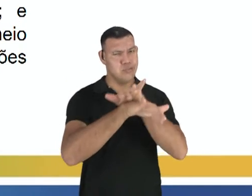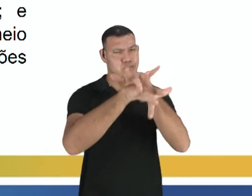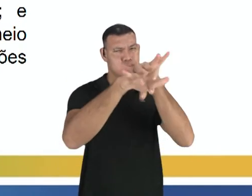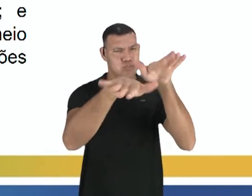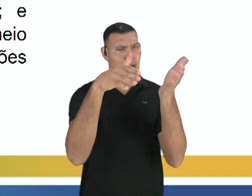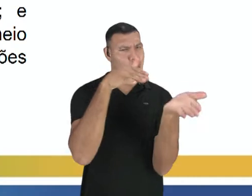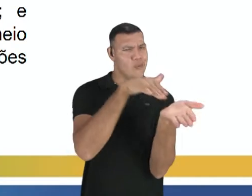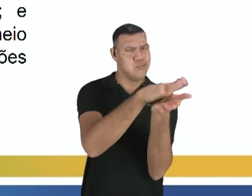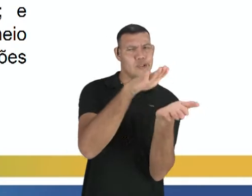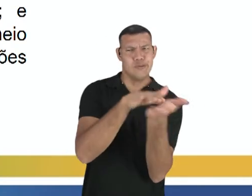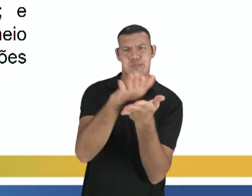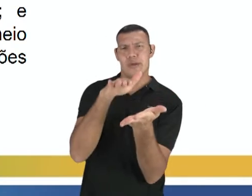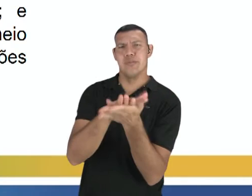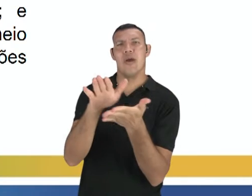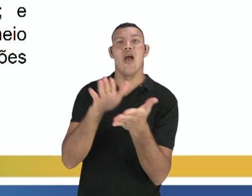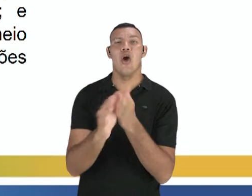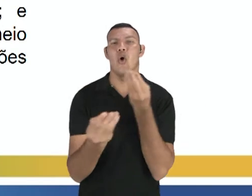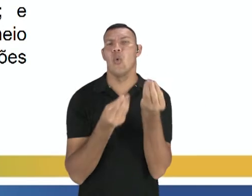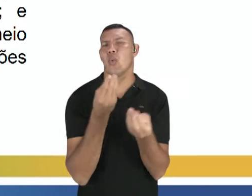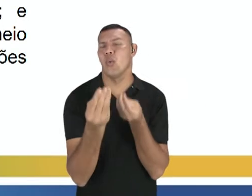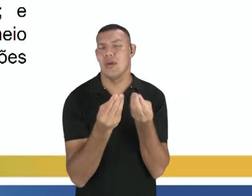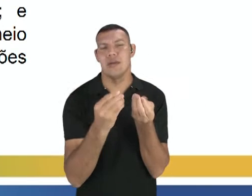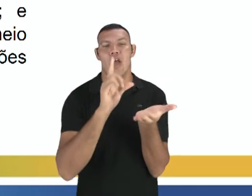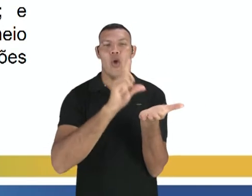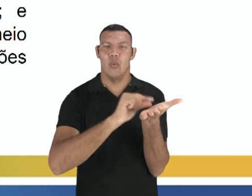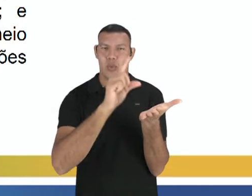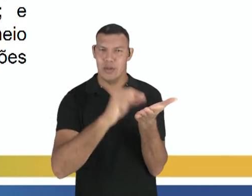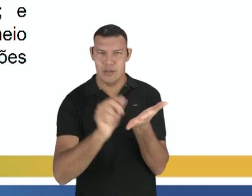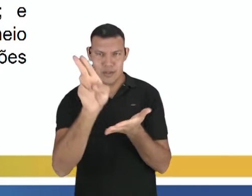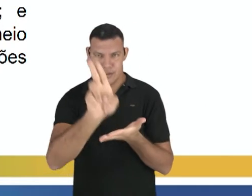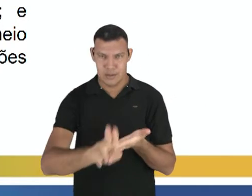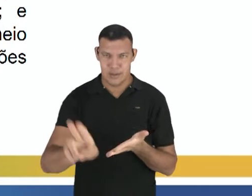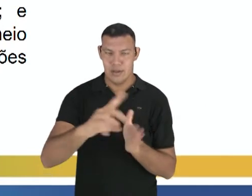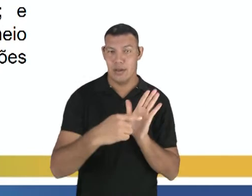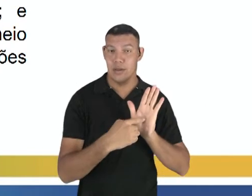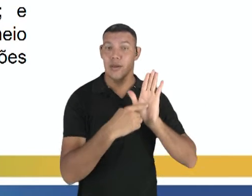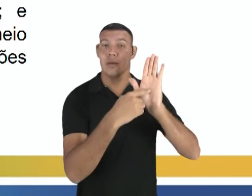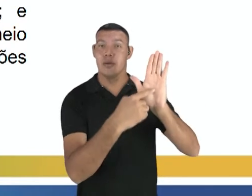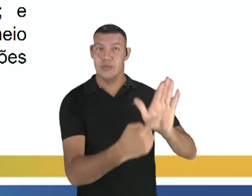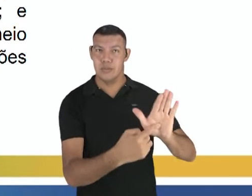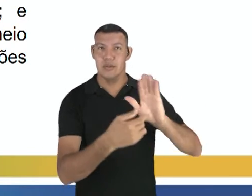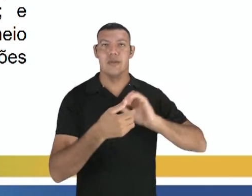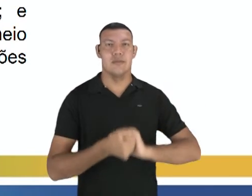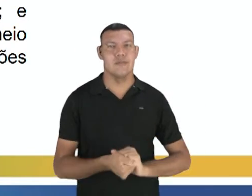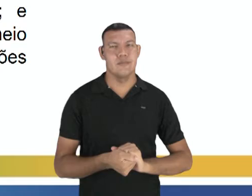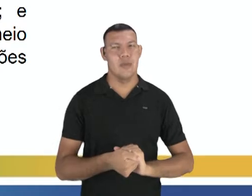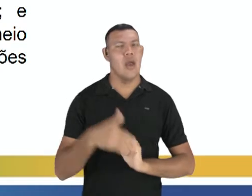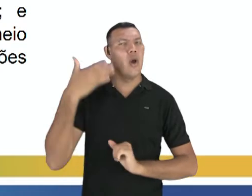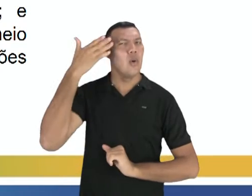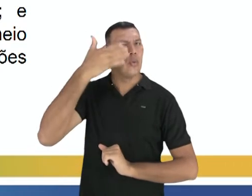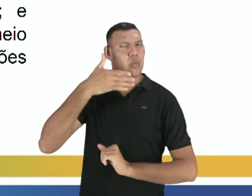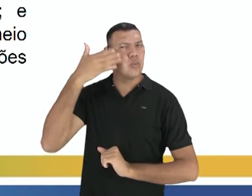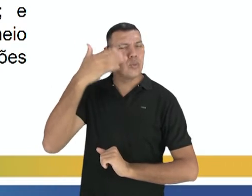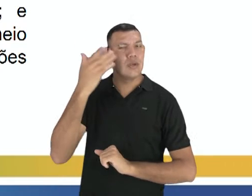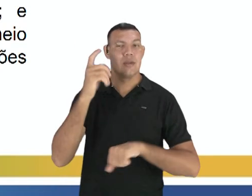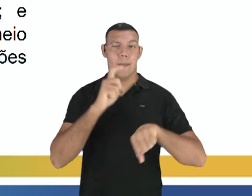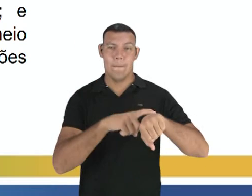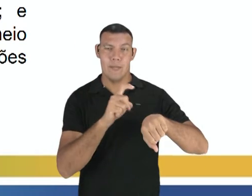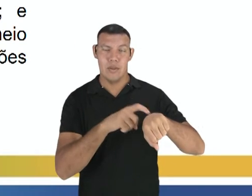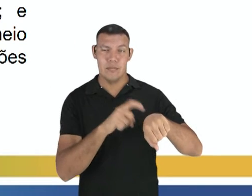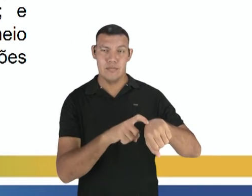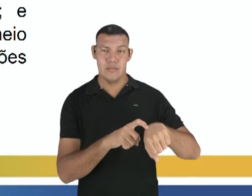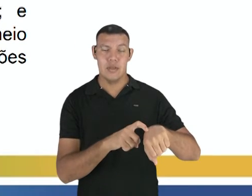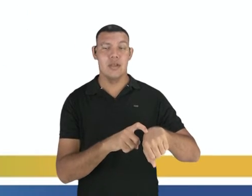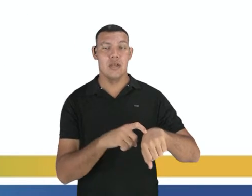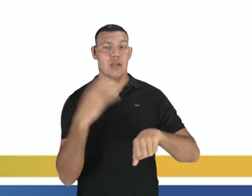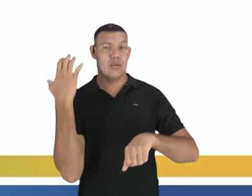desse conhecimento, que ela é feita através de artigos científicos, apresentação, palestras em eventos científicos,